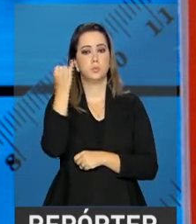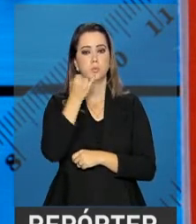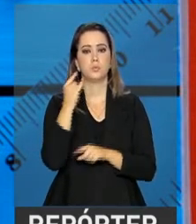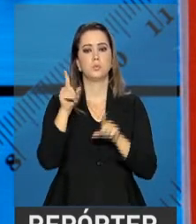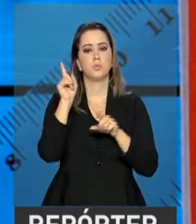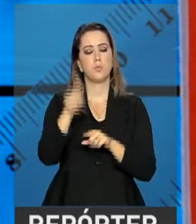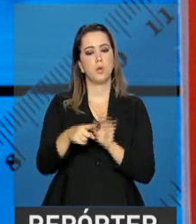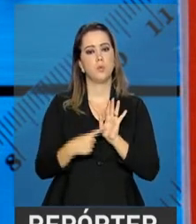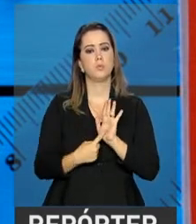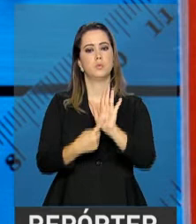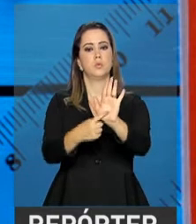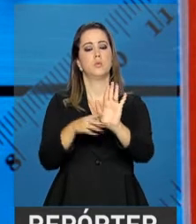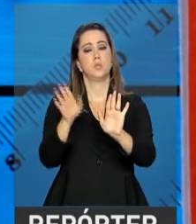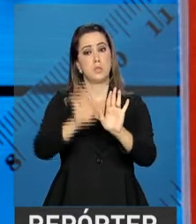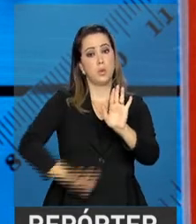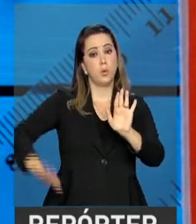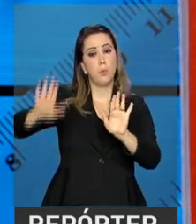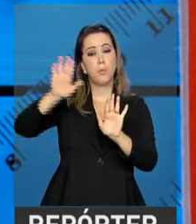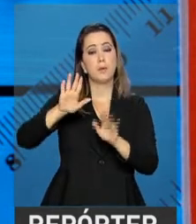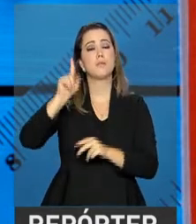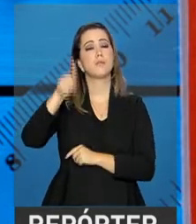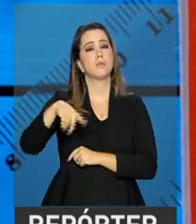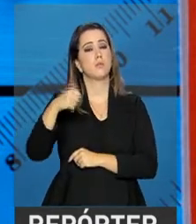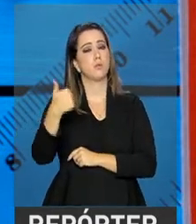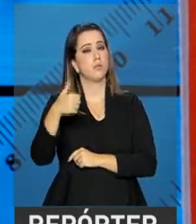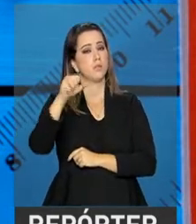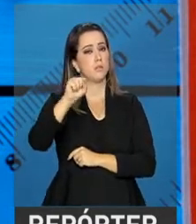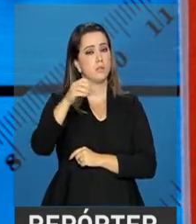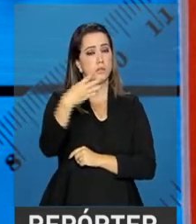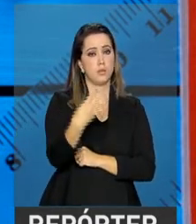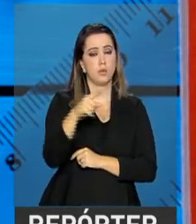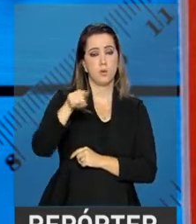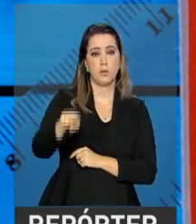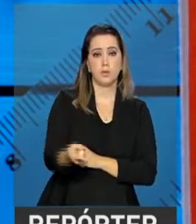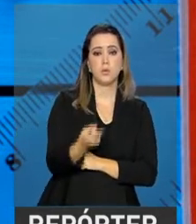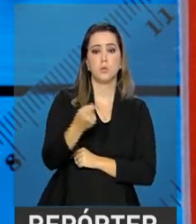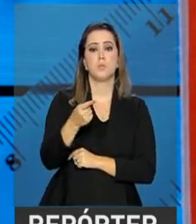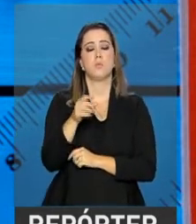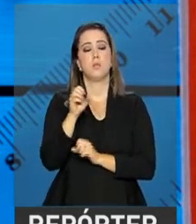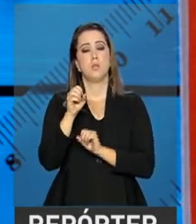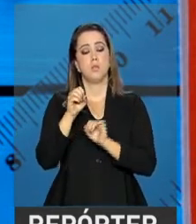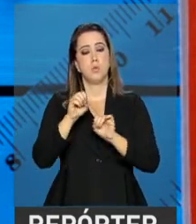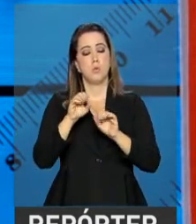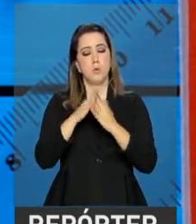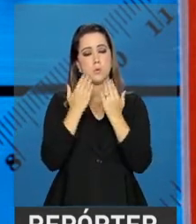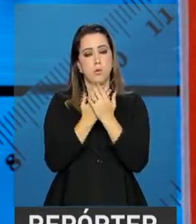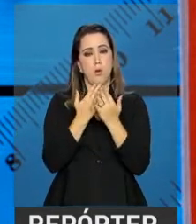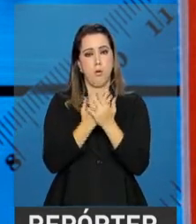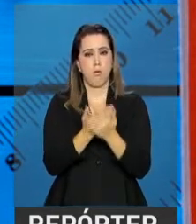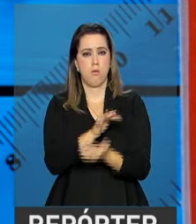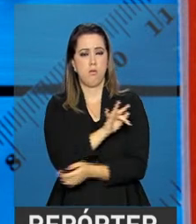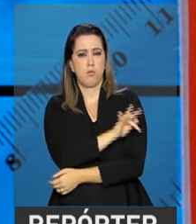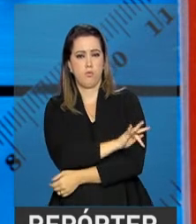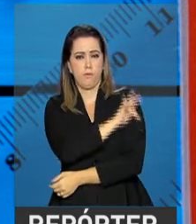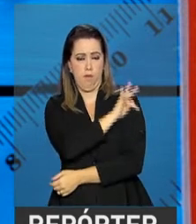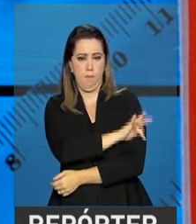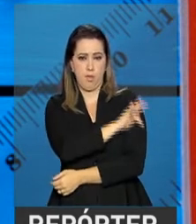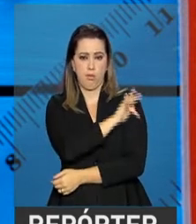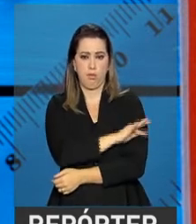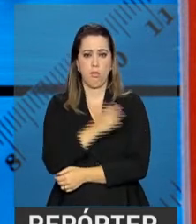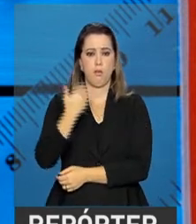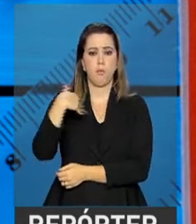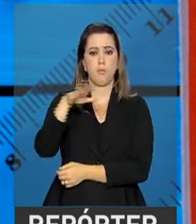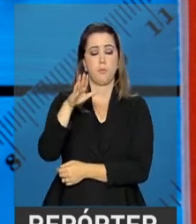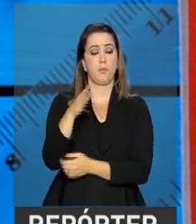censo mostra que no país são 184 mil escolas de educação básica mais de 60% delas estão